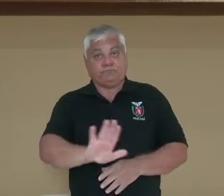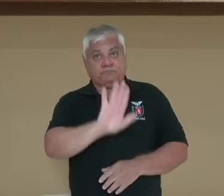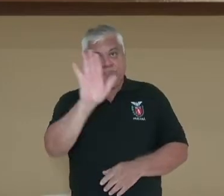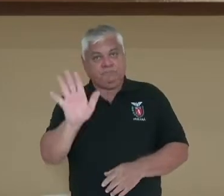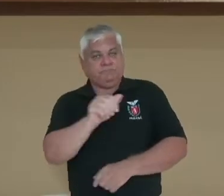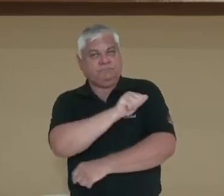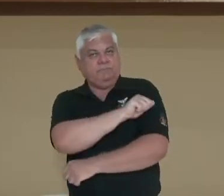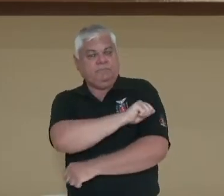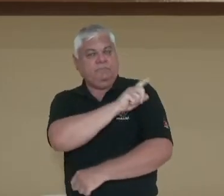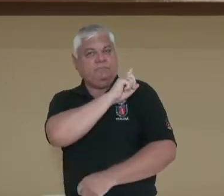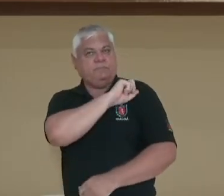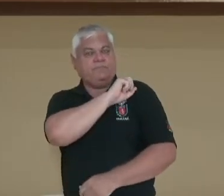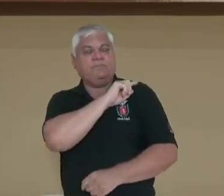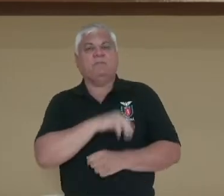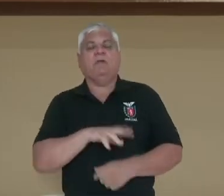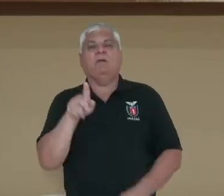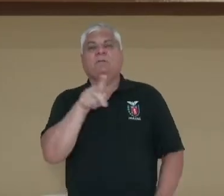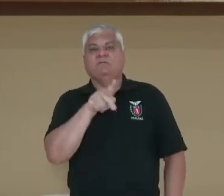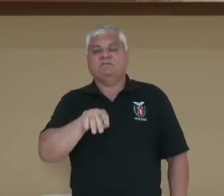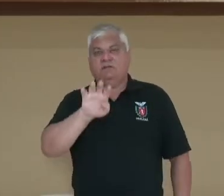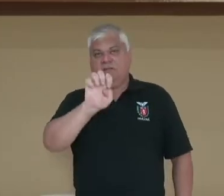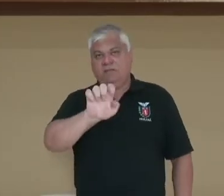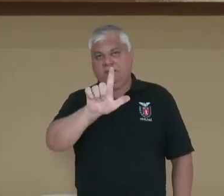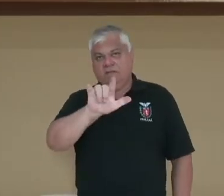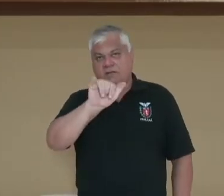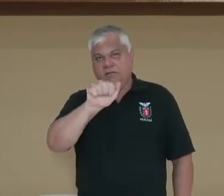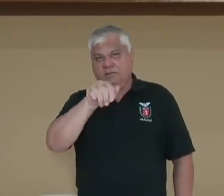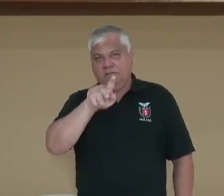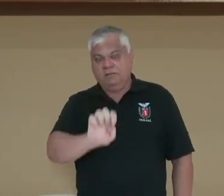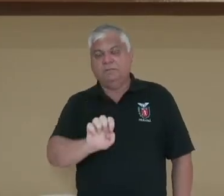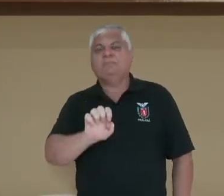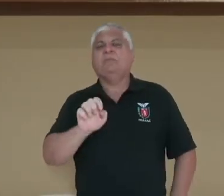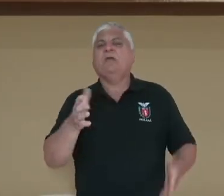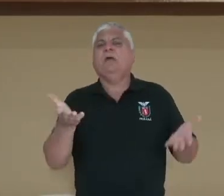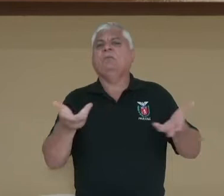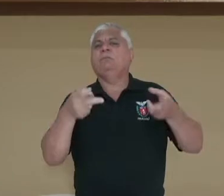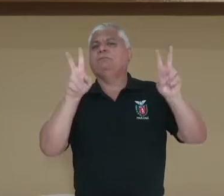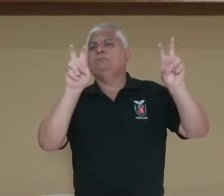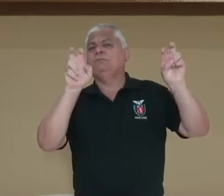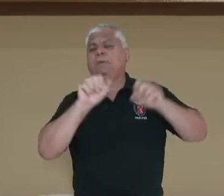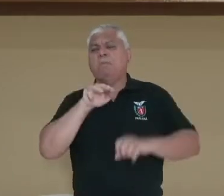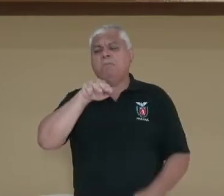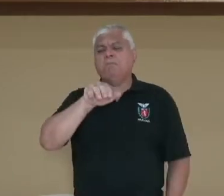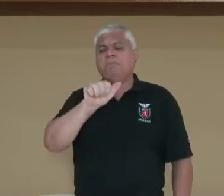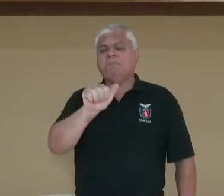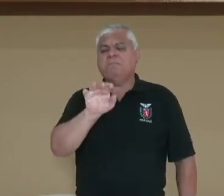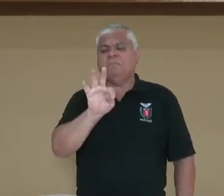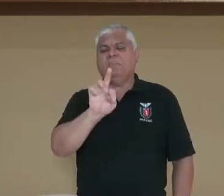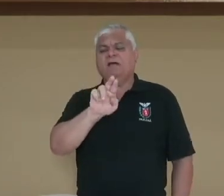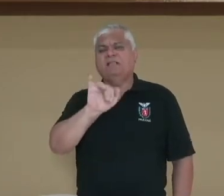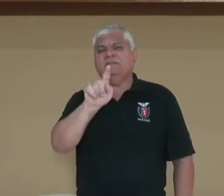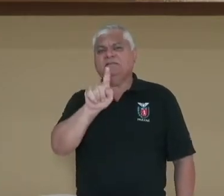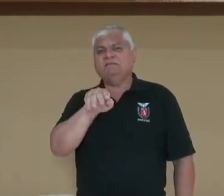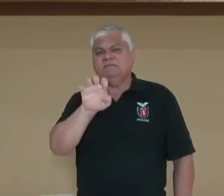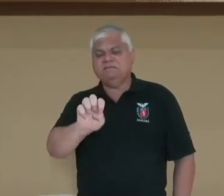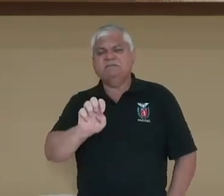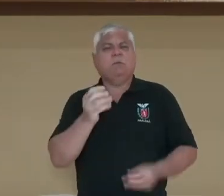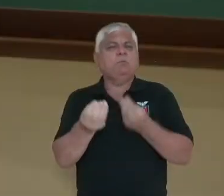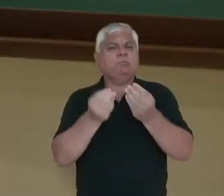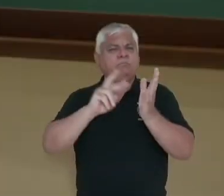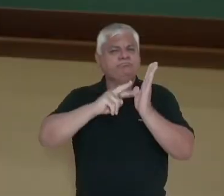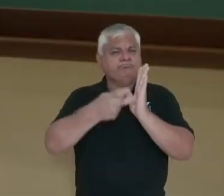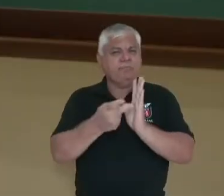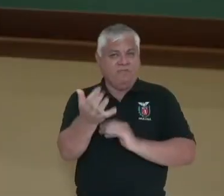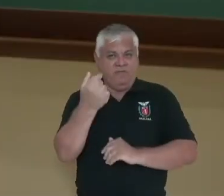Olá, estudante da primeira série, eu sou a professora Eliane e nessa aula nós vamos falar sobre matrizes e a sua definição. Então,